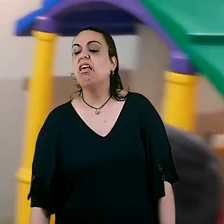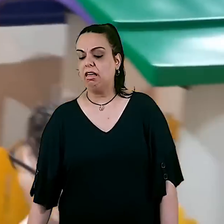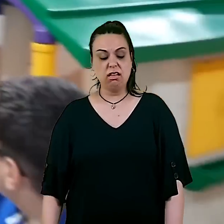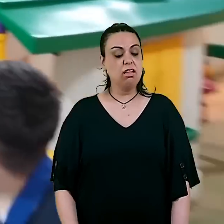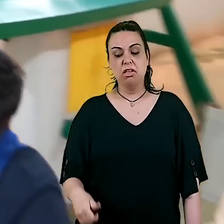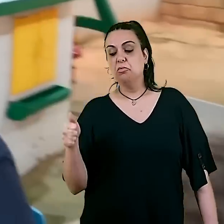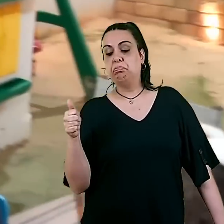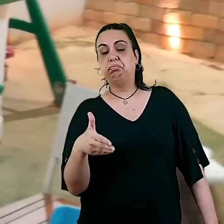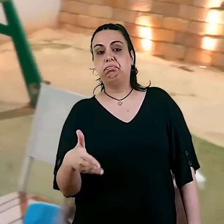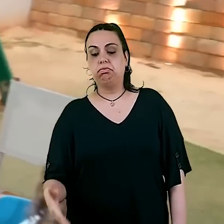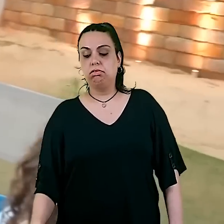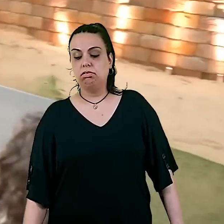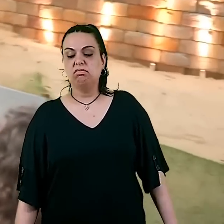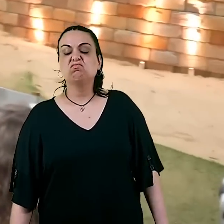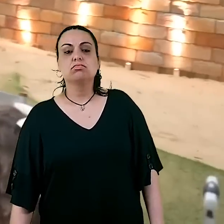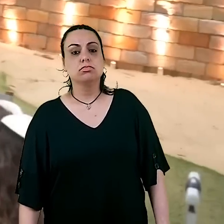seus pirralhos?